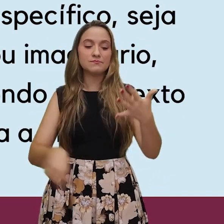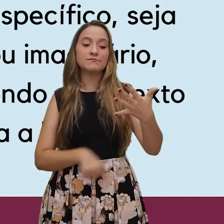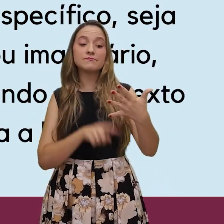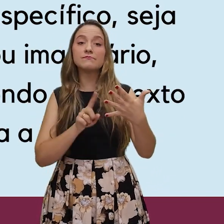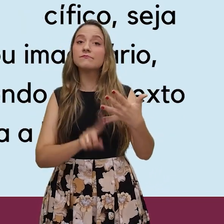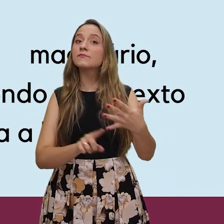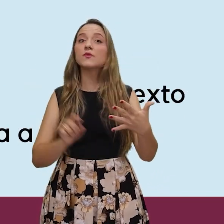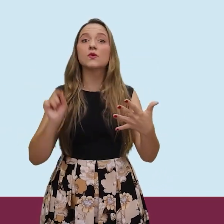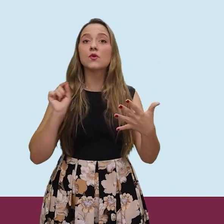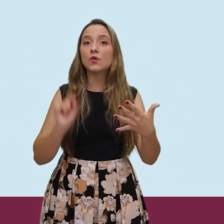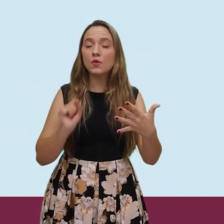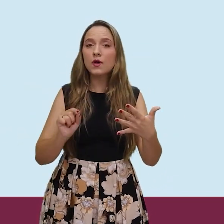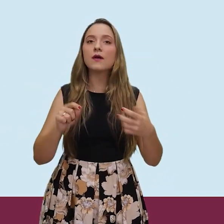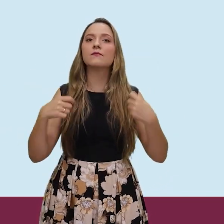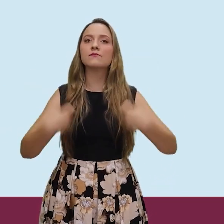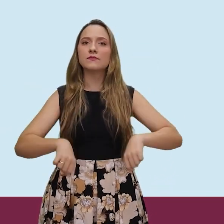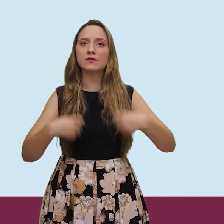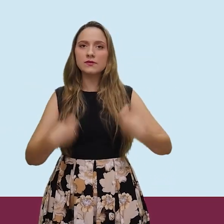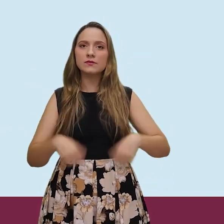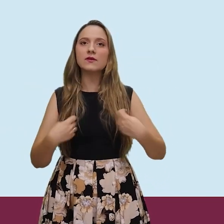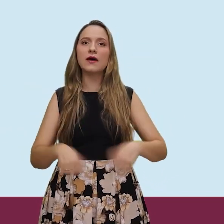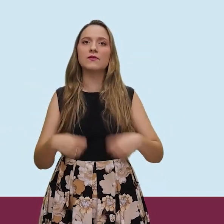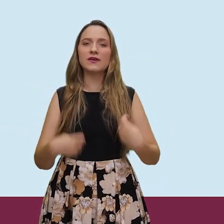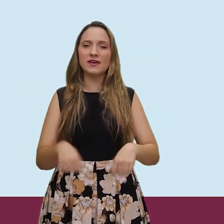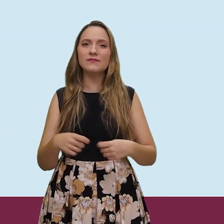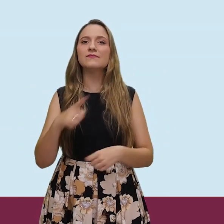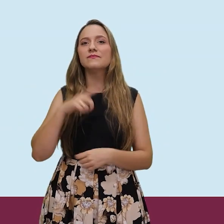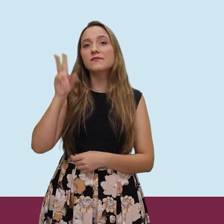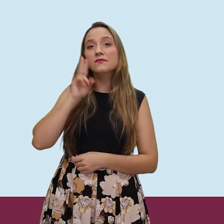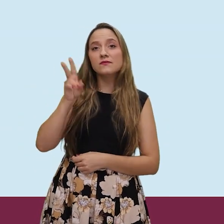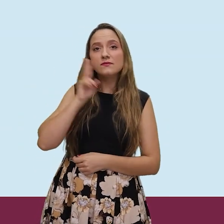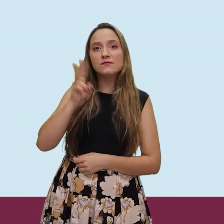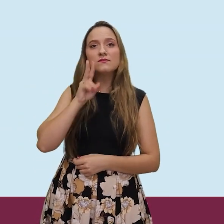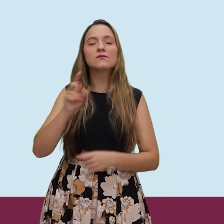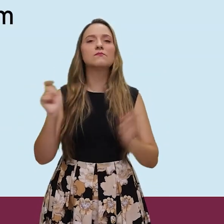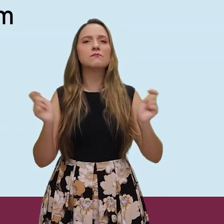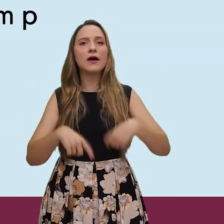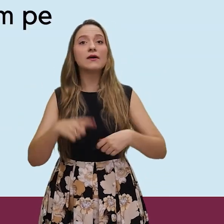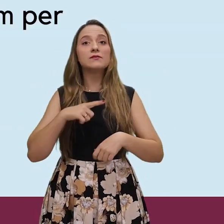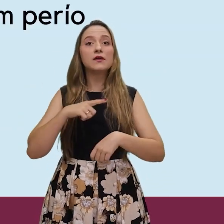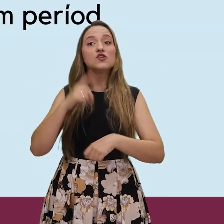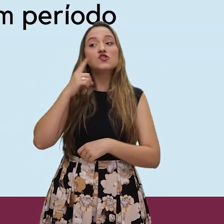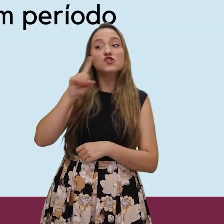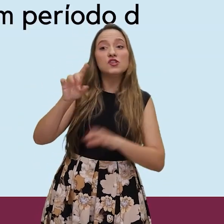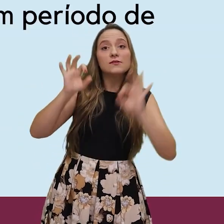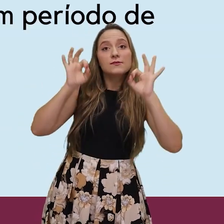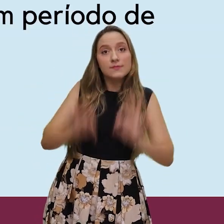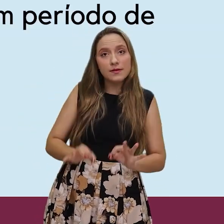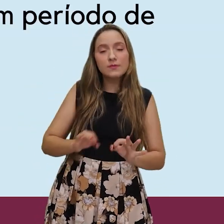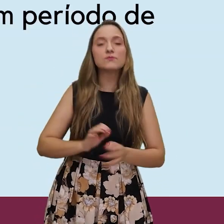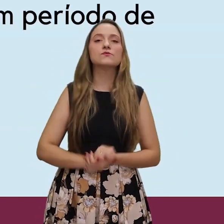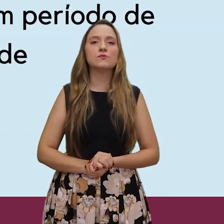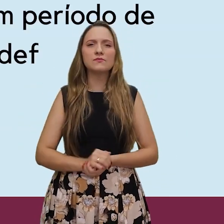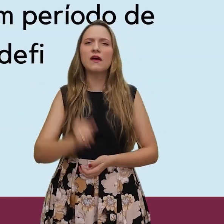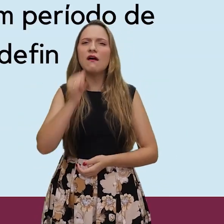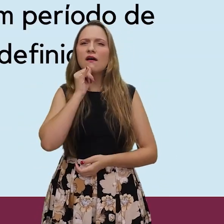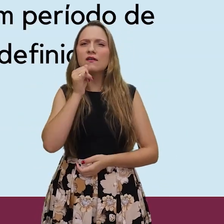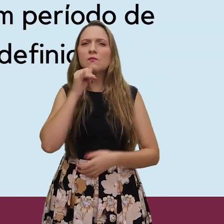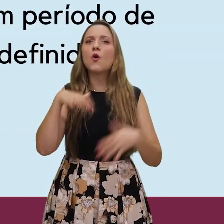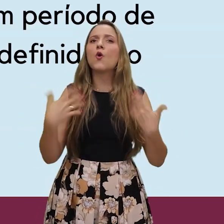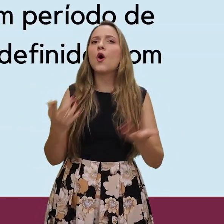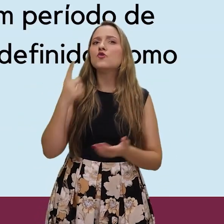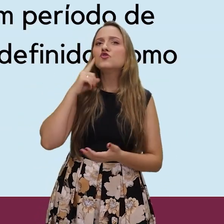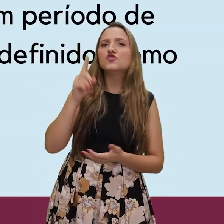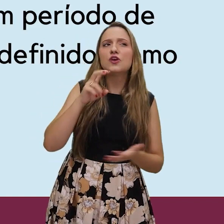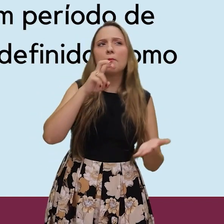para a história. E a quinta característica é o tempo marcado. A história se desenrolará em um período de